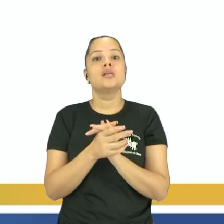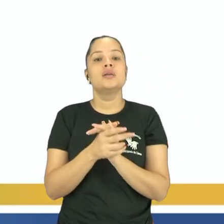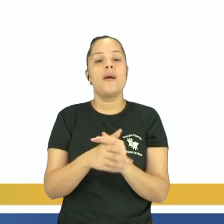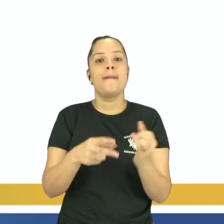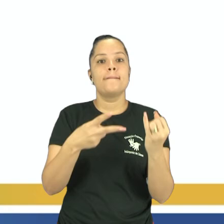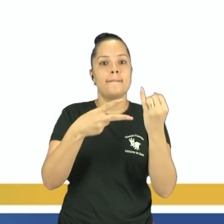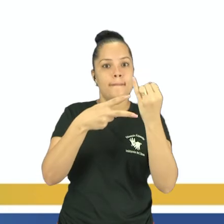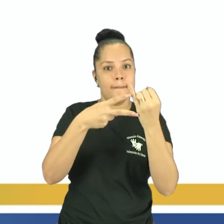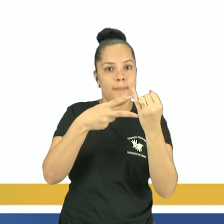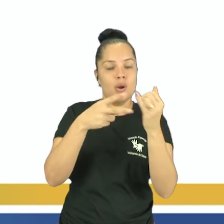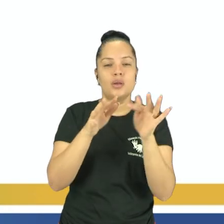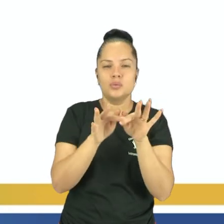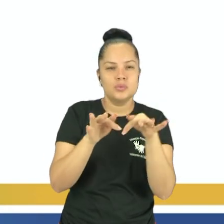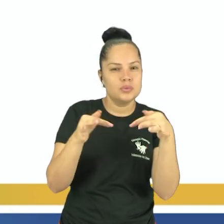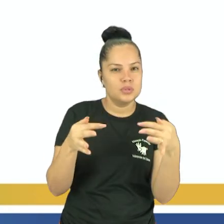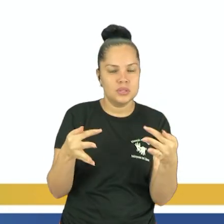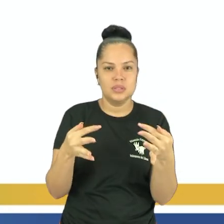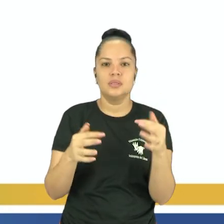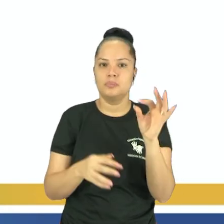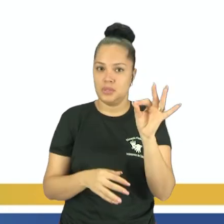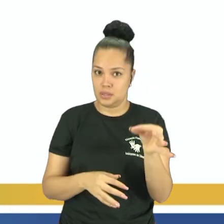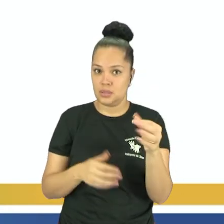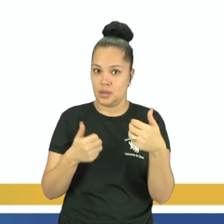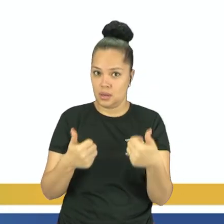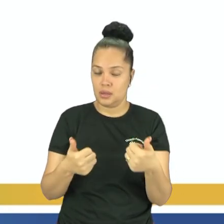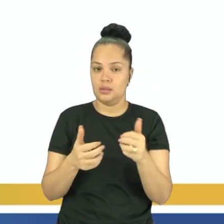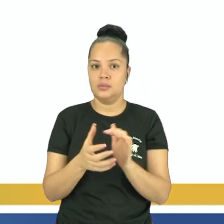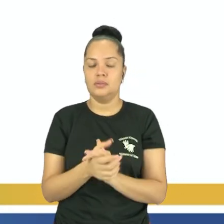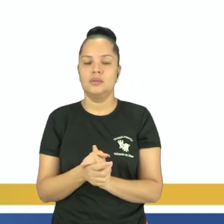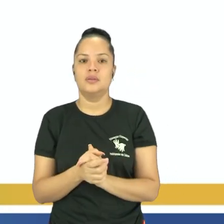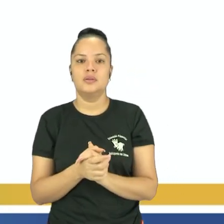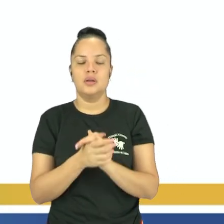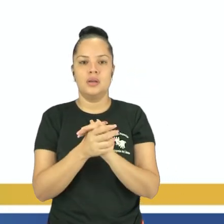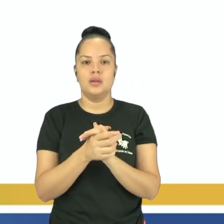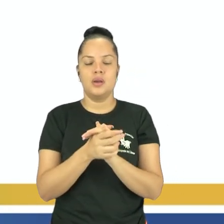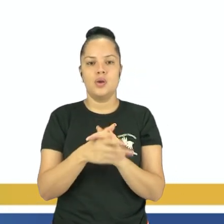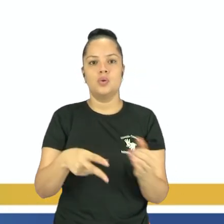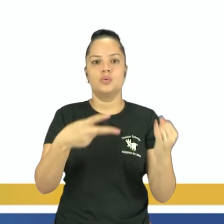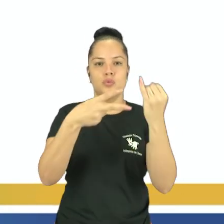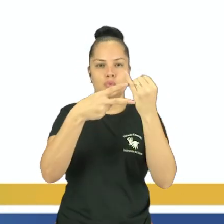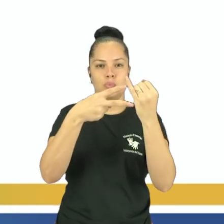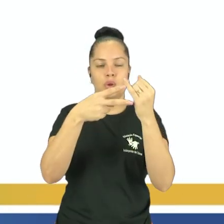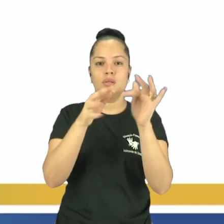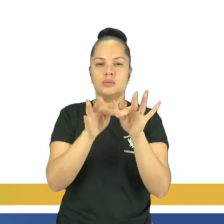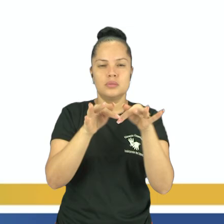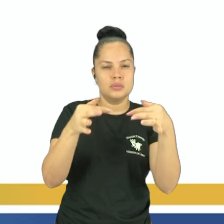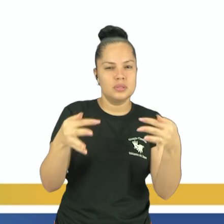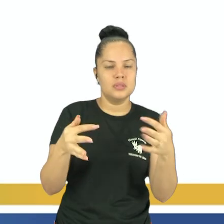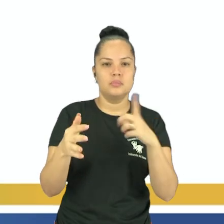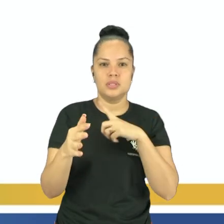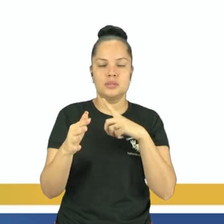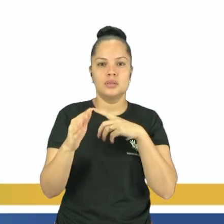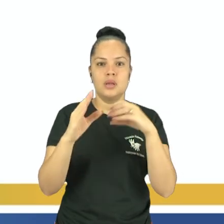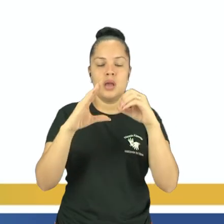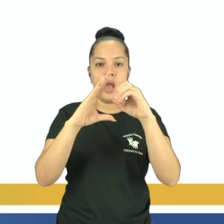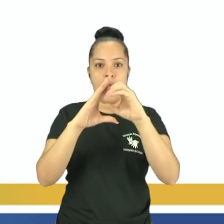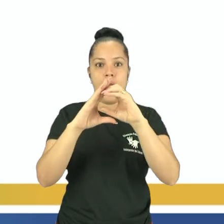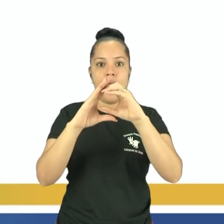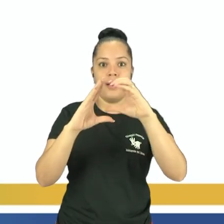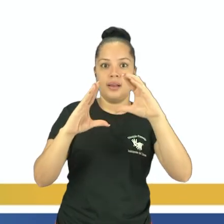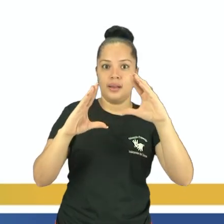polígonos simples, certo? E que os polígonos simples, eles têm duas classificações ainda. Eles podem